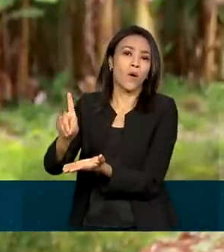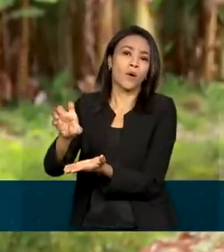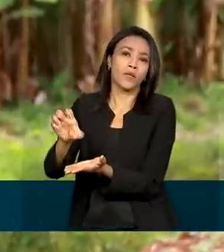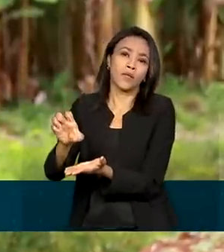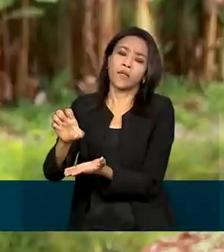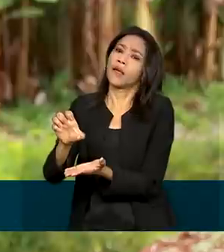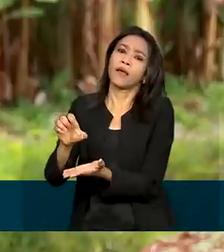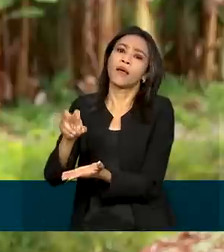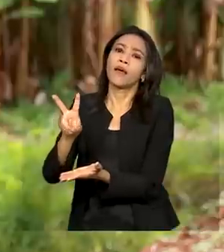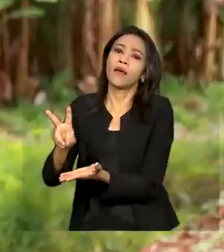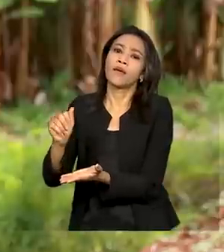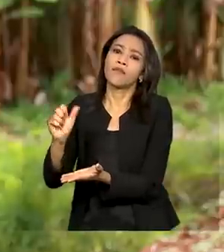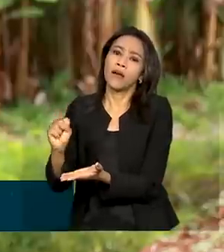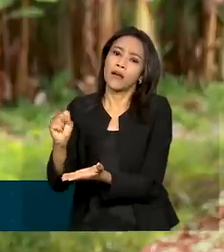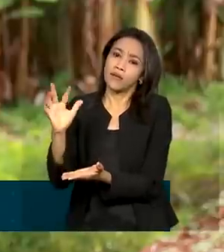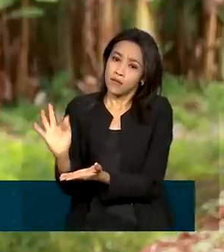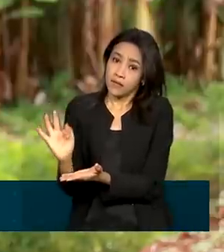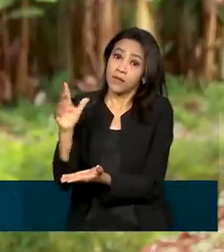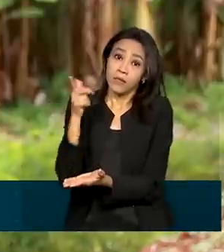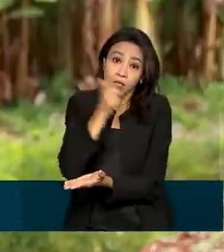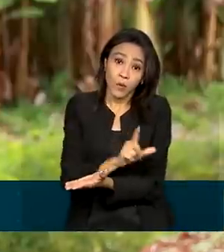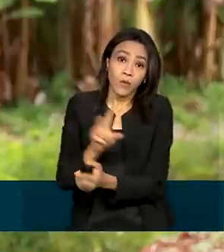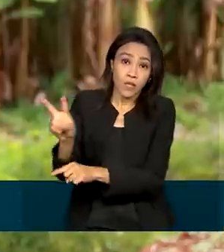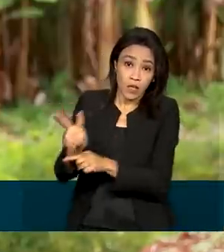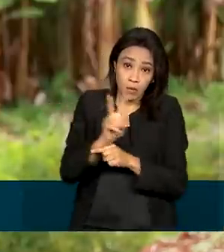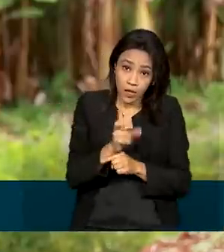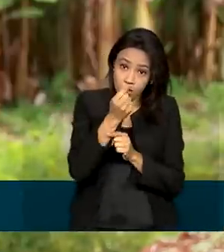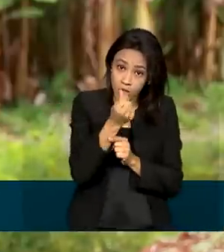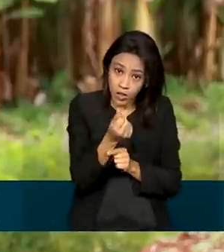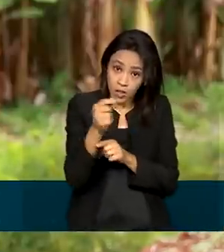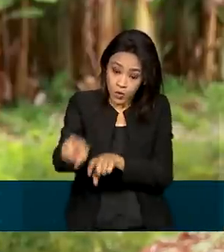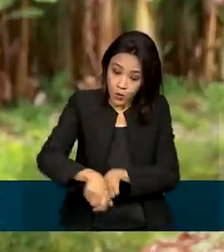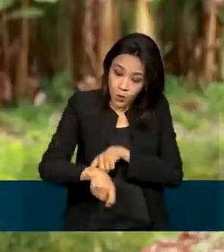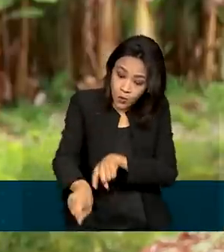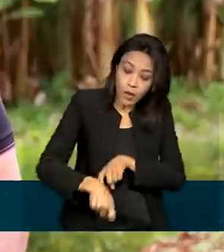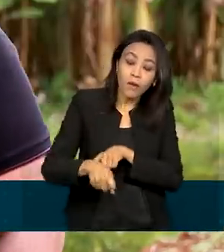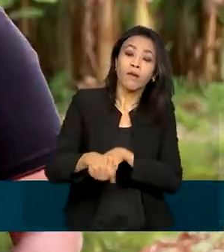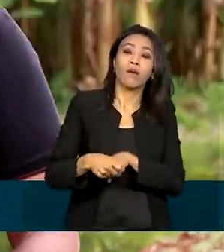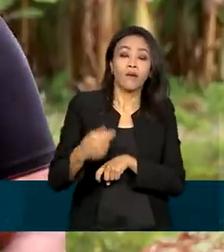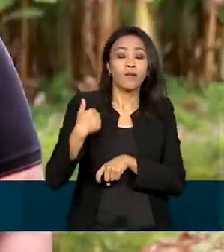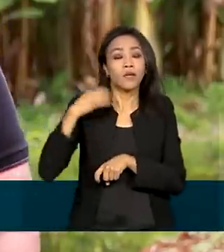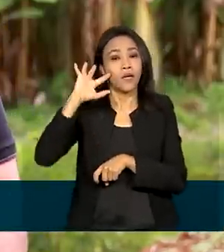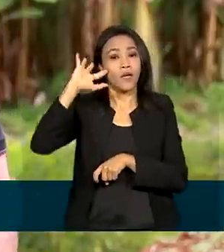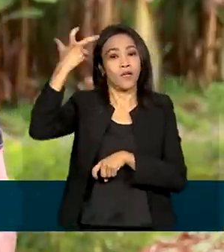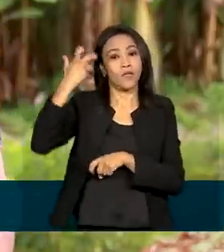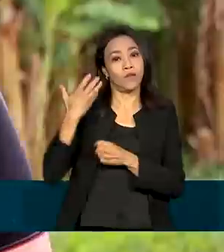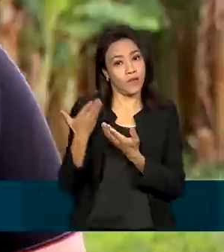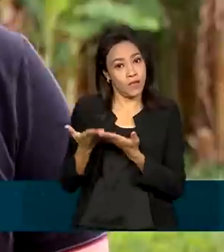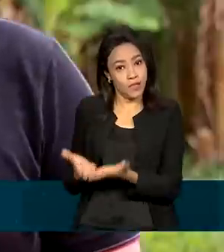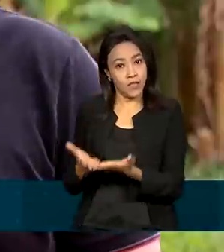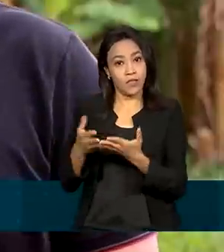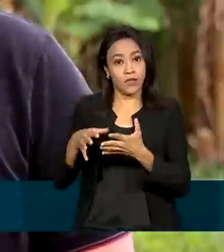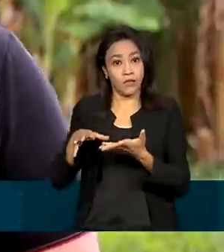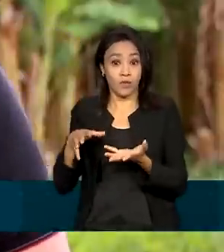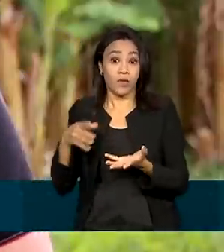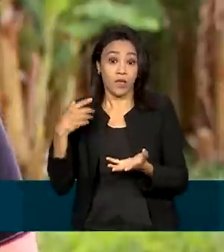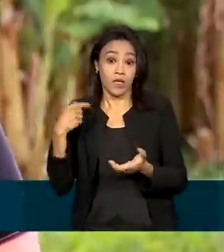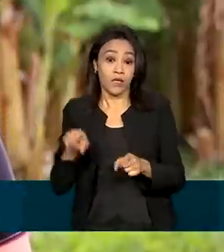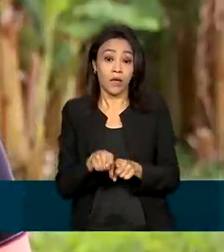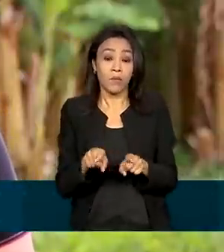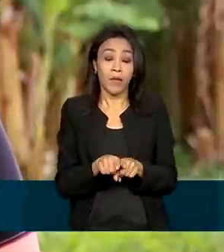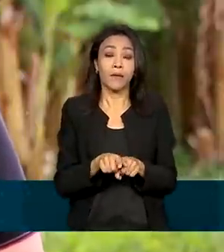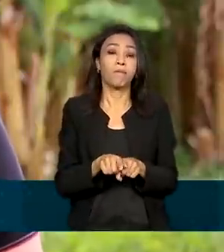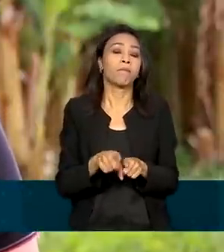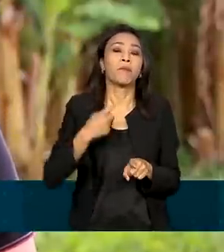E com isso ter acesso a Crédito Rural e conseguir de fato essa regularização fundiária né que também nos contemplou